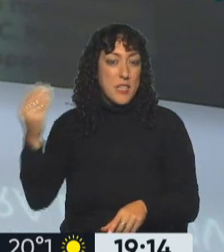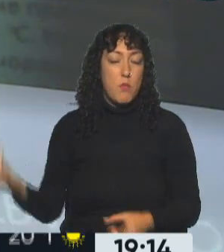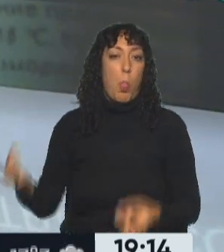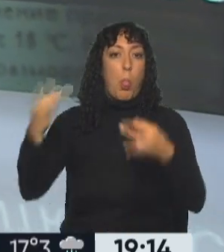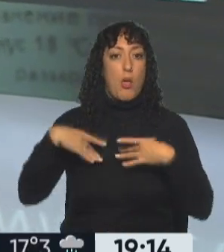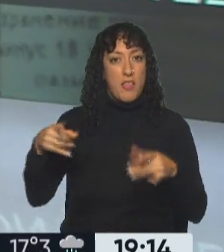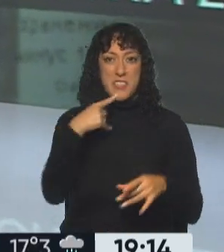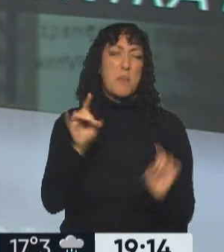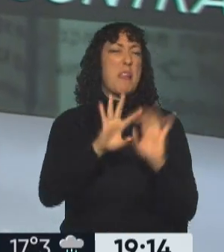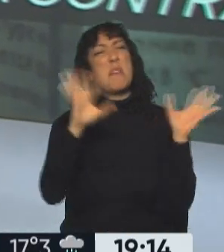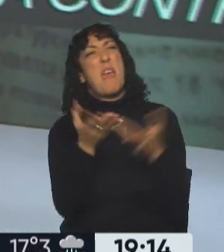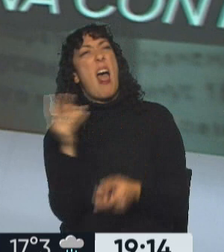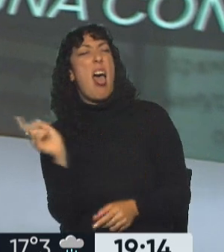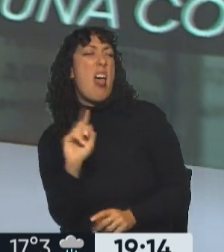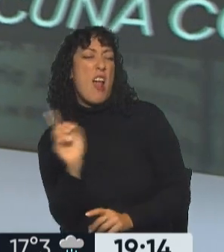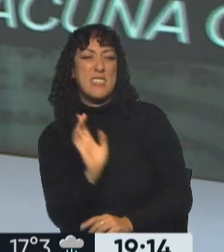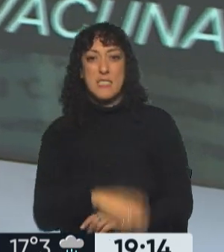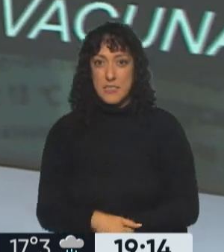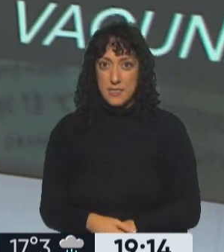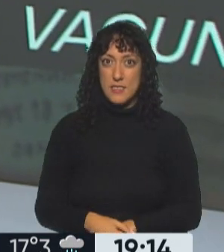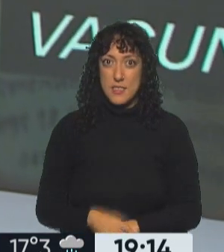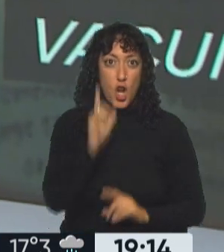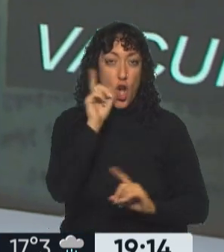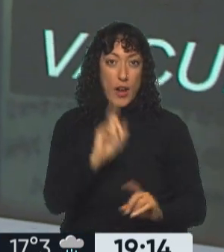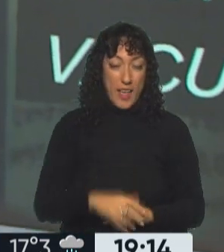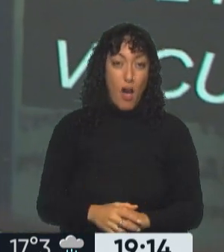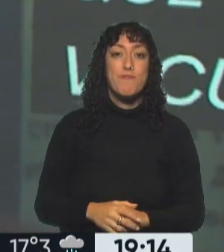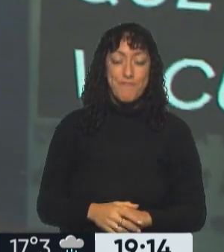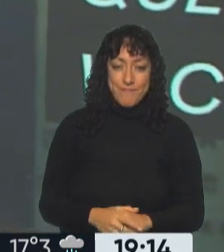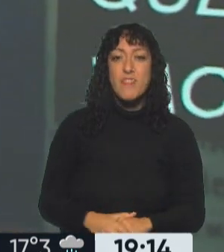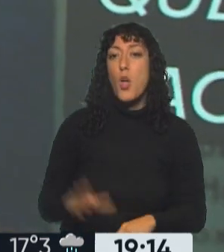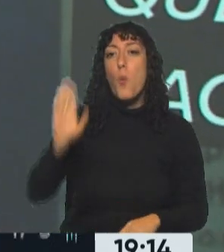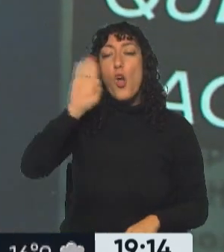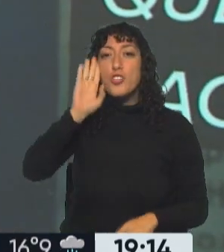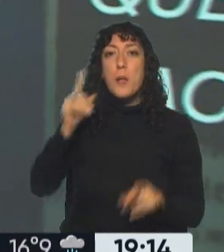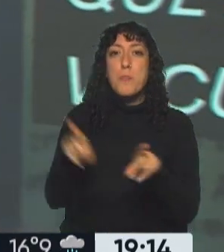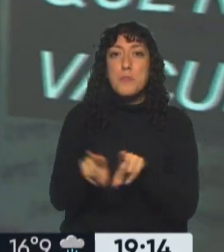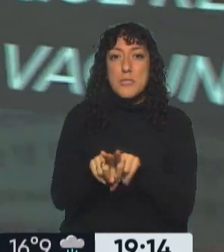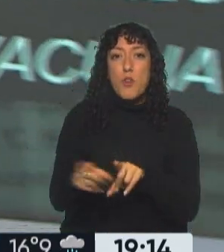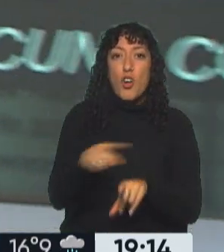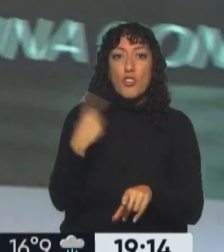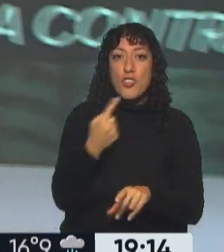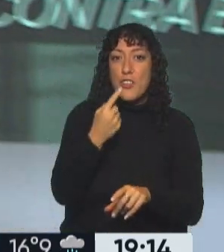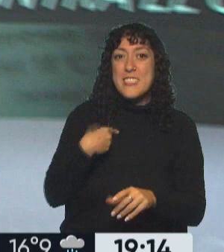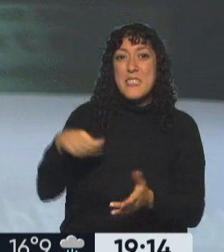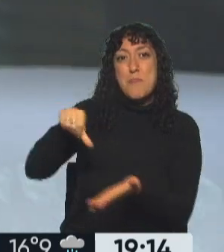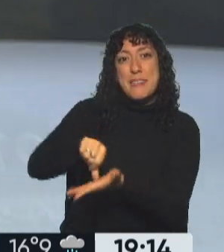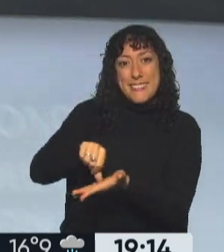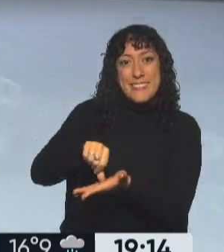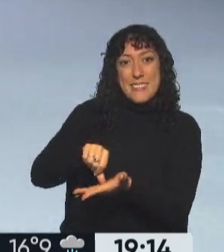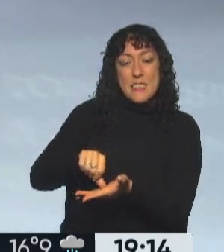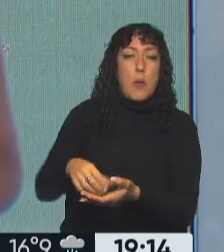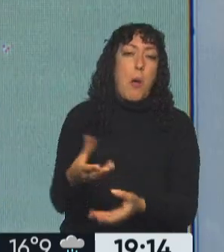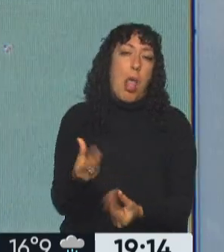Diana, escuchamos qué decía uno de los grandes títulos que nos dejó Bolsonaro cuando básicamente trató a su país de